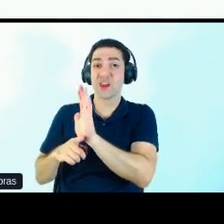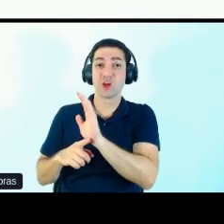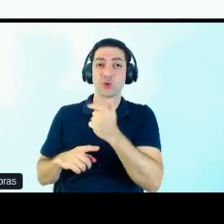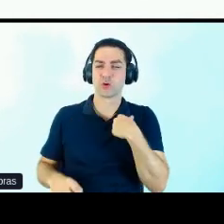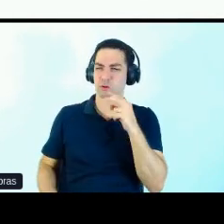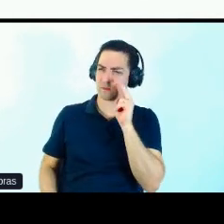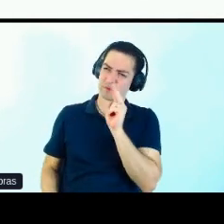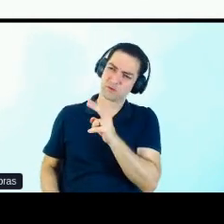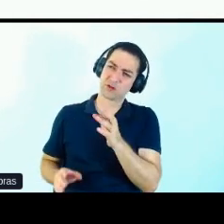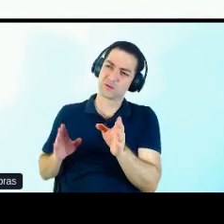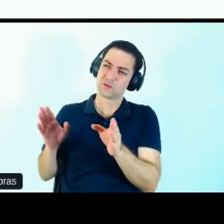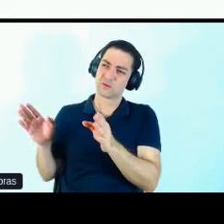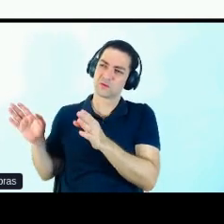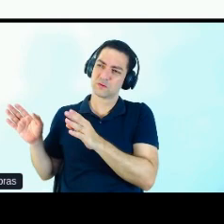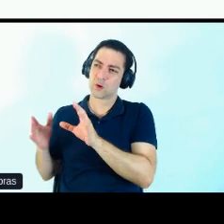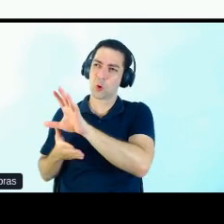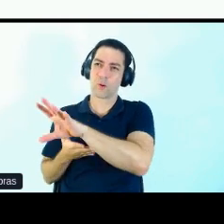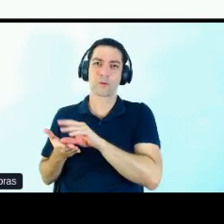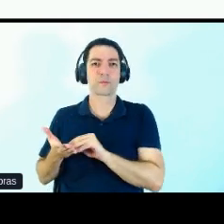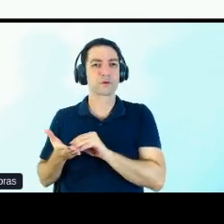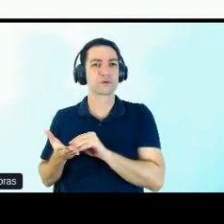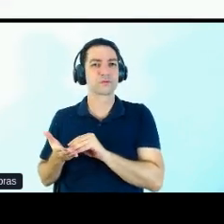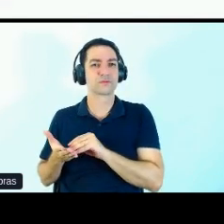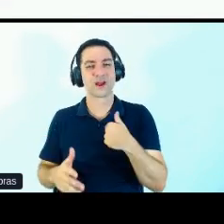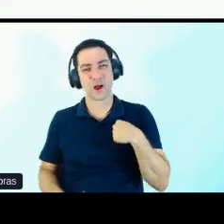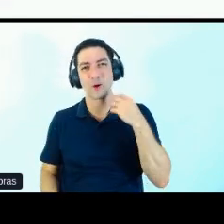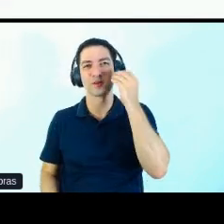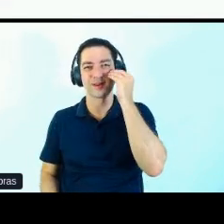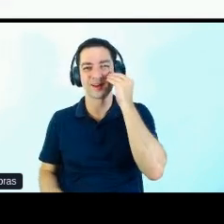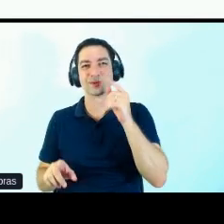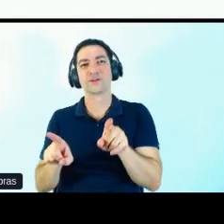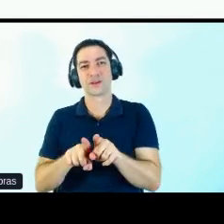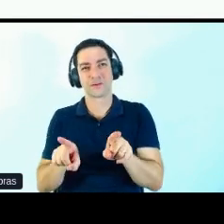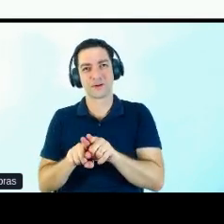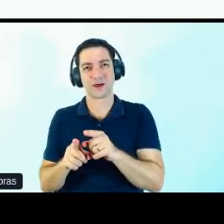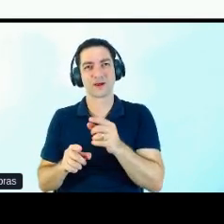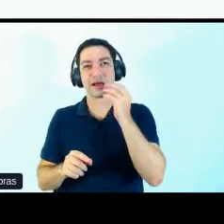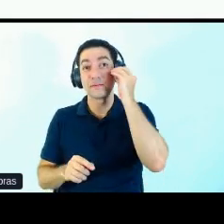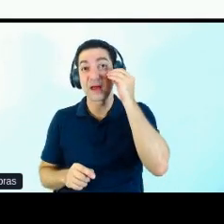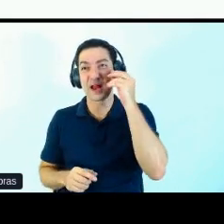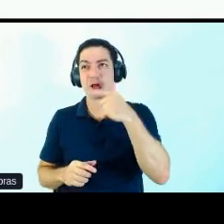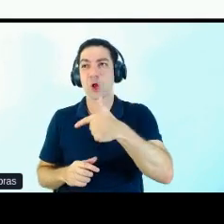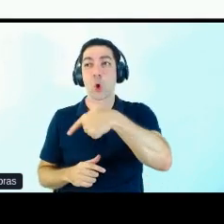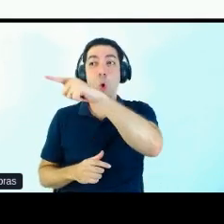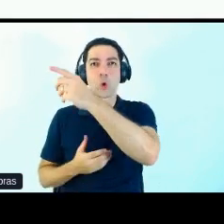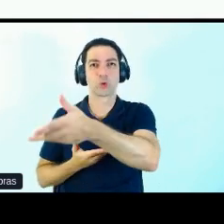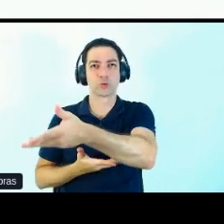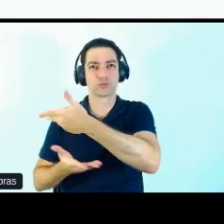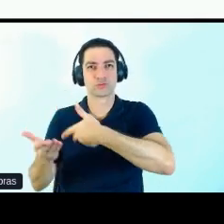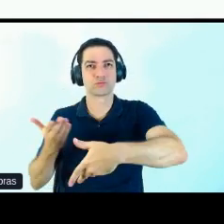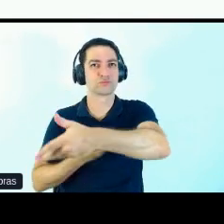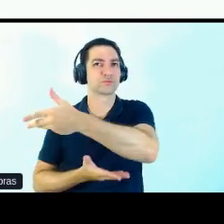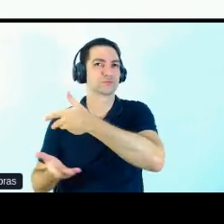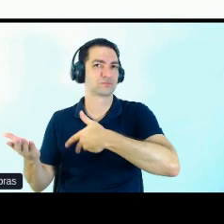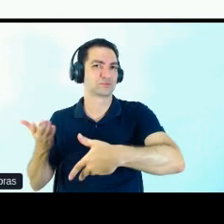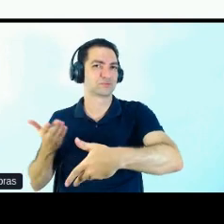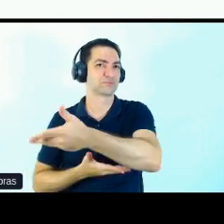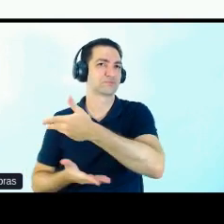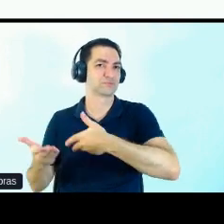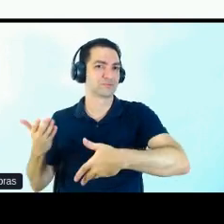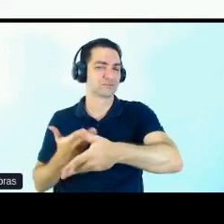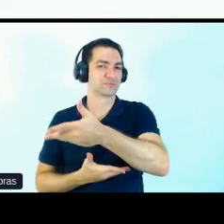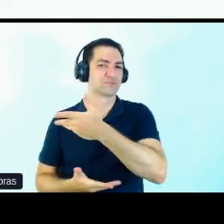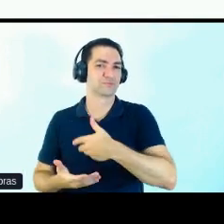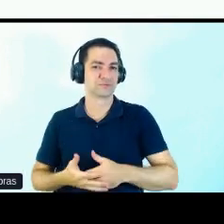dia eu tento fazer isso também, uma coisa que fizeram para mim, eu quero fazer para os outros. Quanto